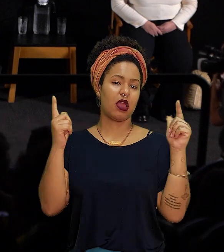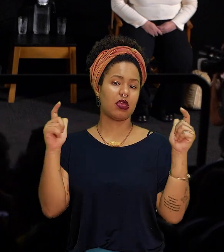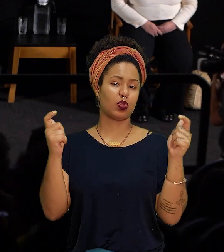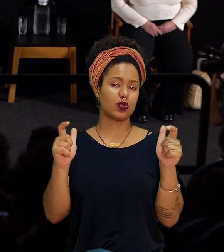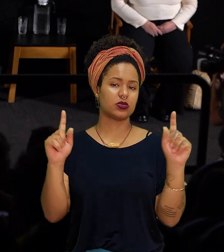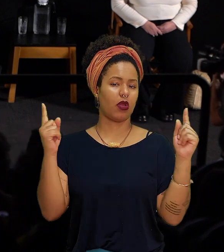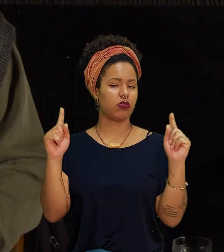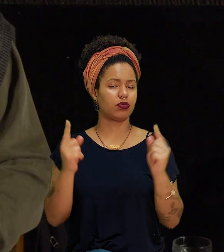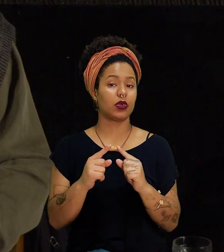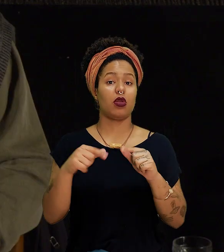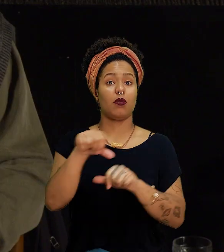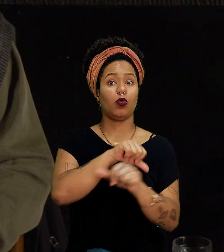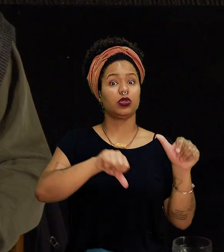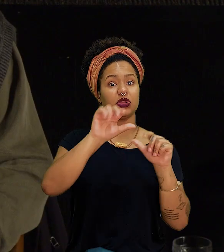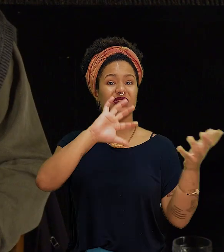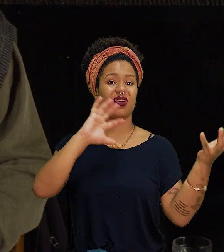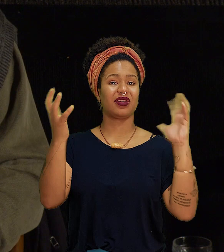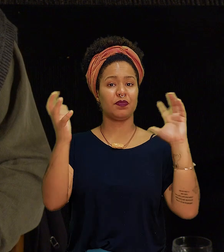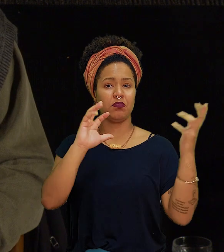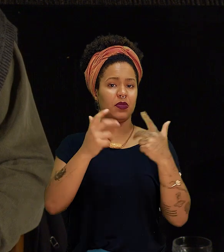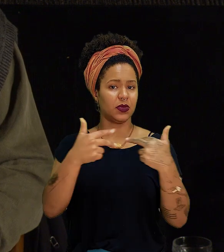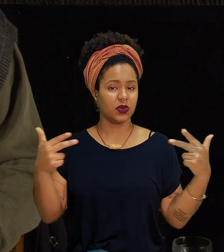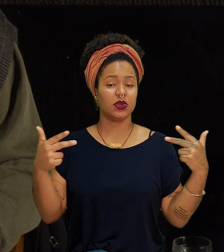a redução, as mudanças climáticas,